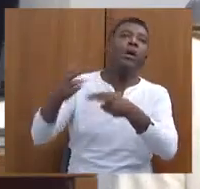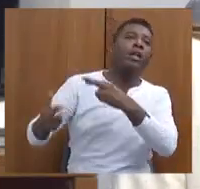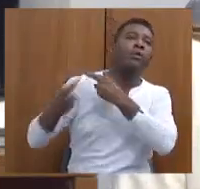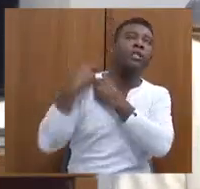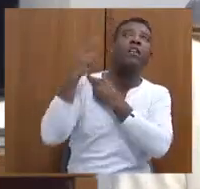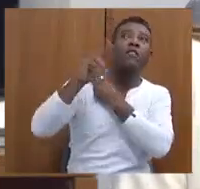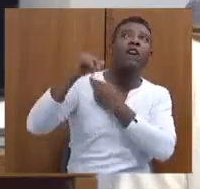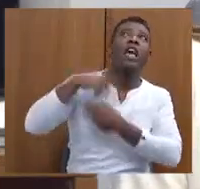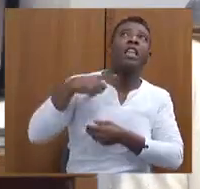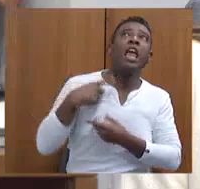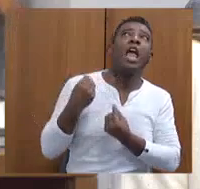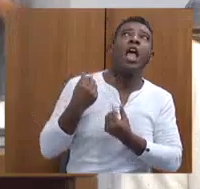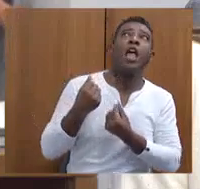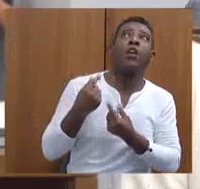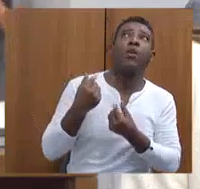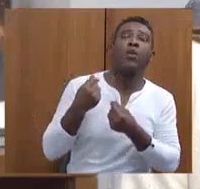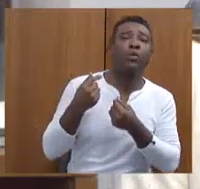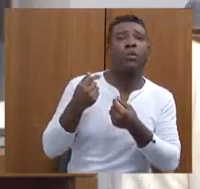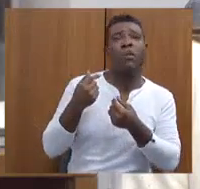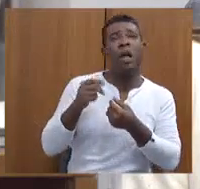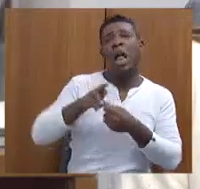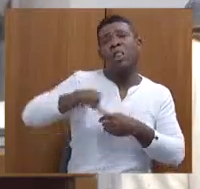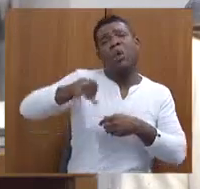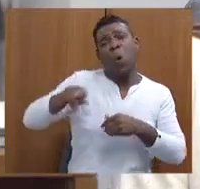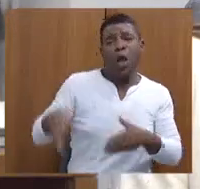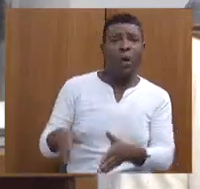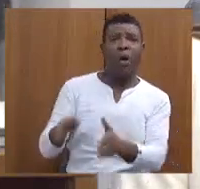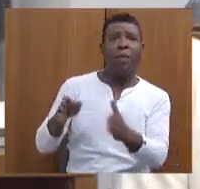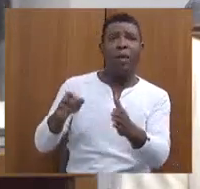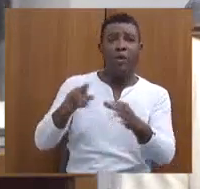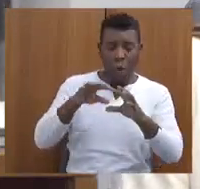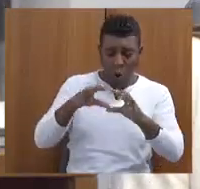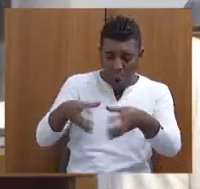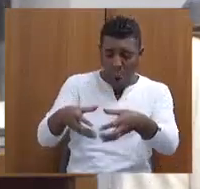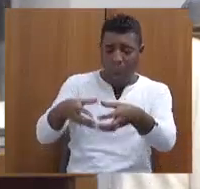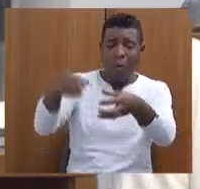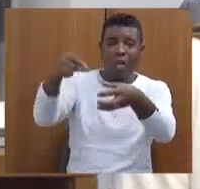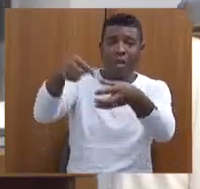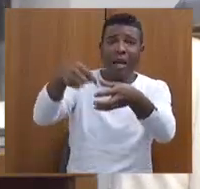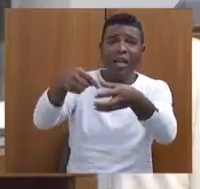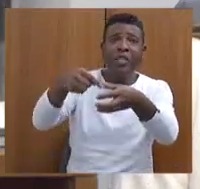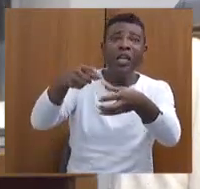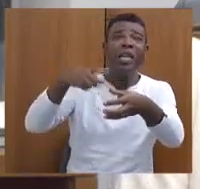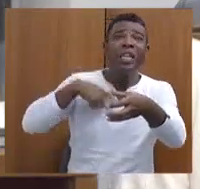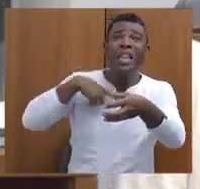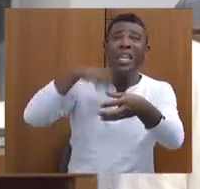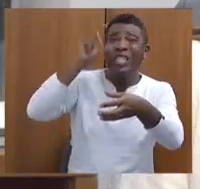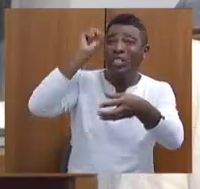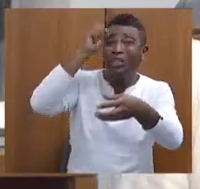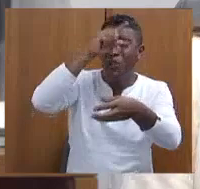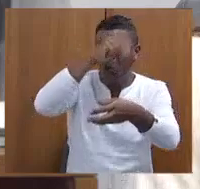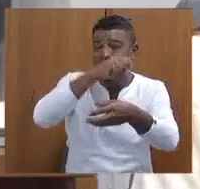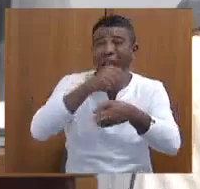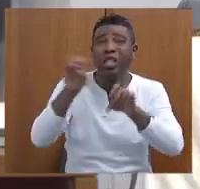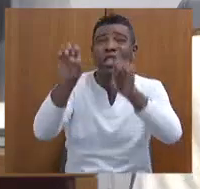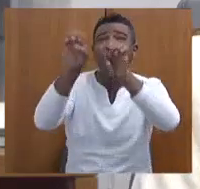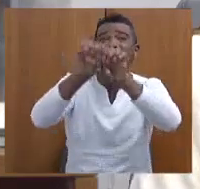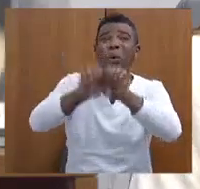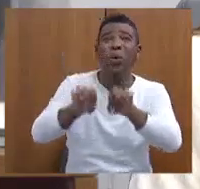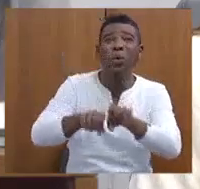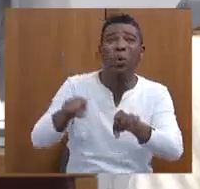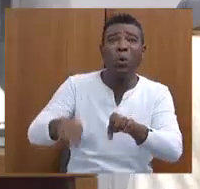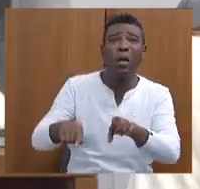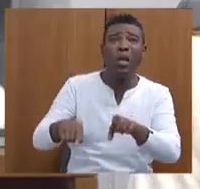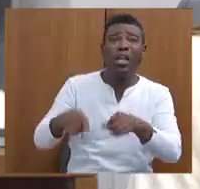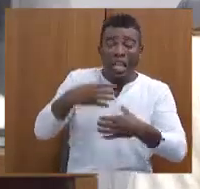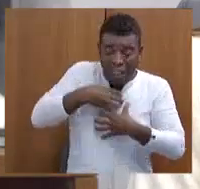para que a gente possa fazer essa discussão as comunidades vivem dificuldades estruturais acaba com a condição